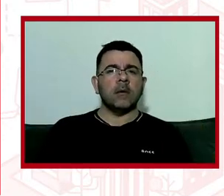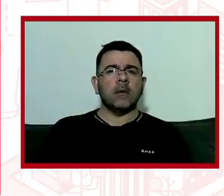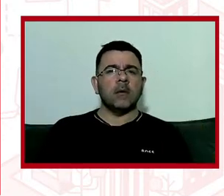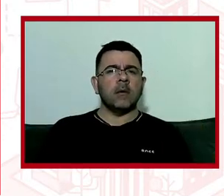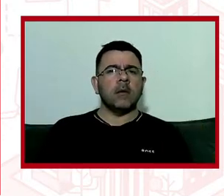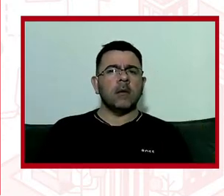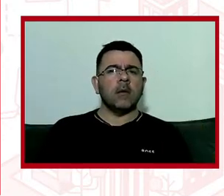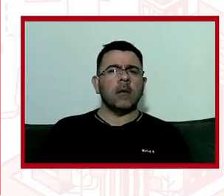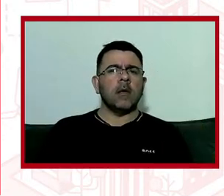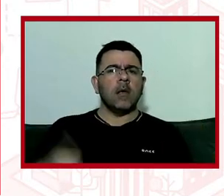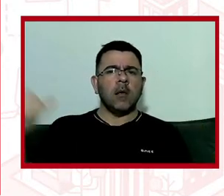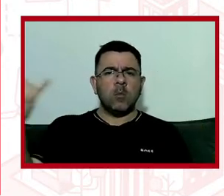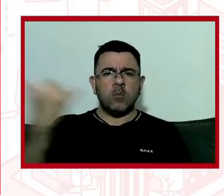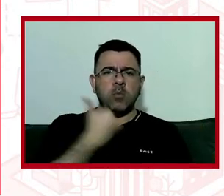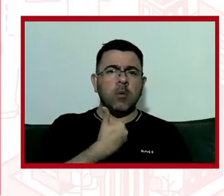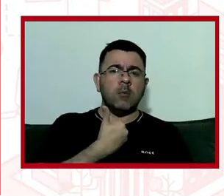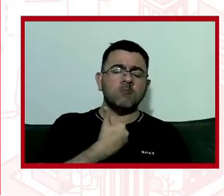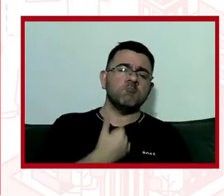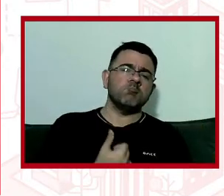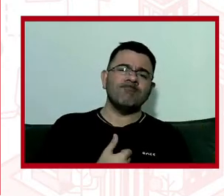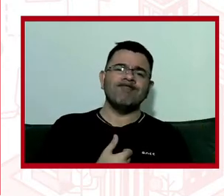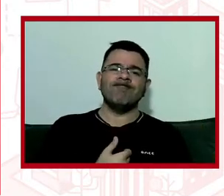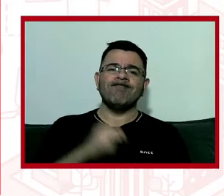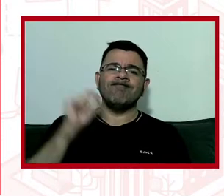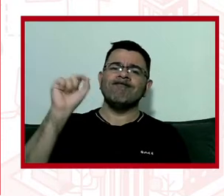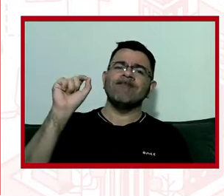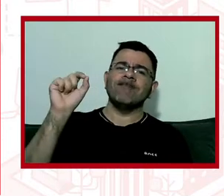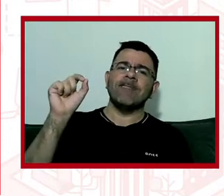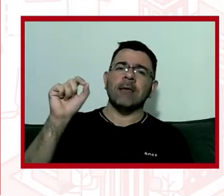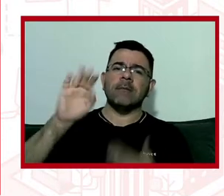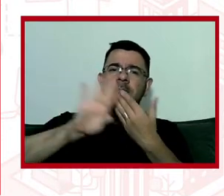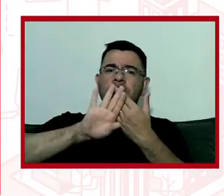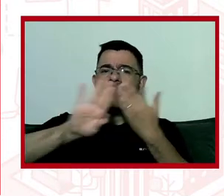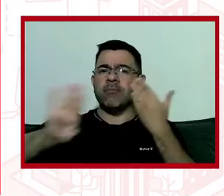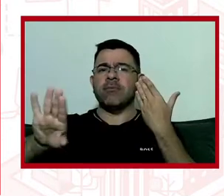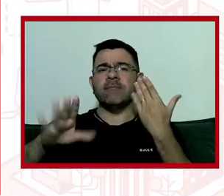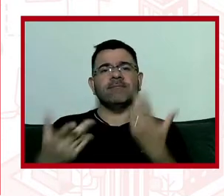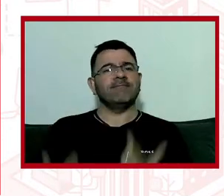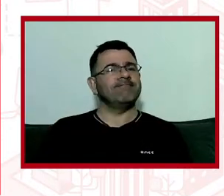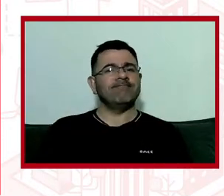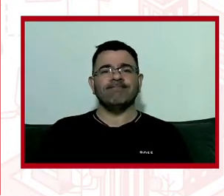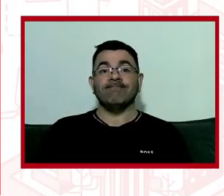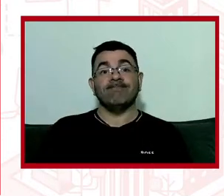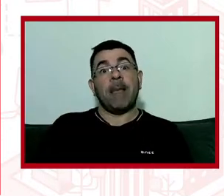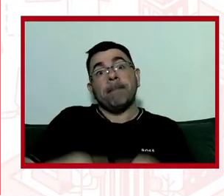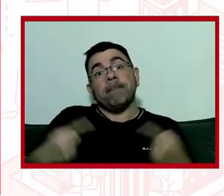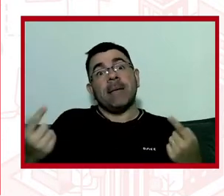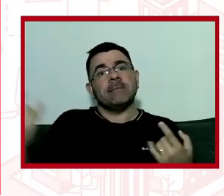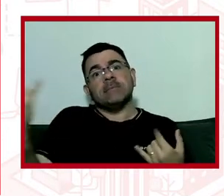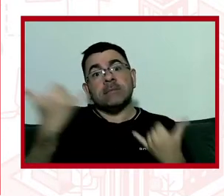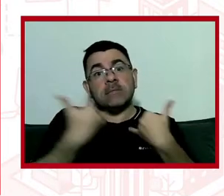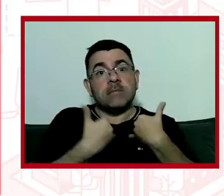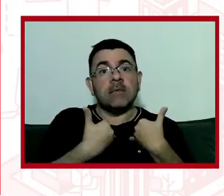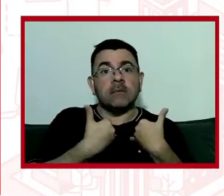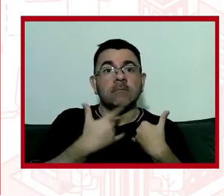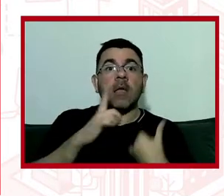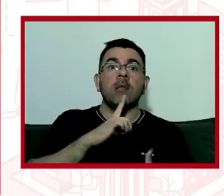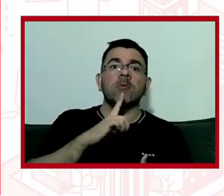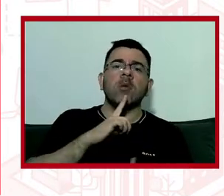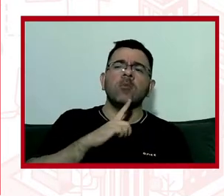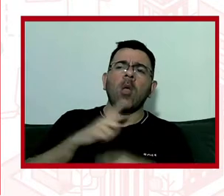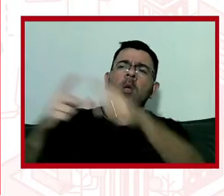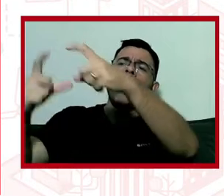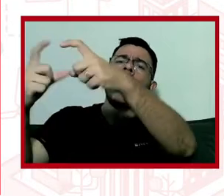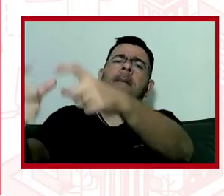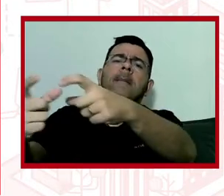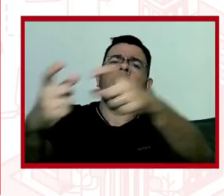a cidade não guardava quem tentou e não conseguiu então se você não tem essa informação você não sabe qual o bairro que tá precisando mais de